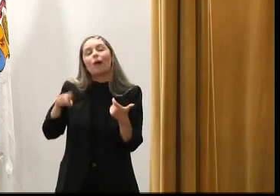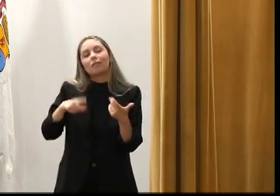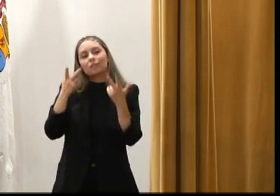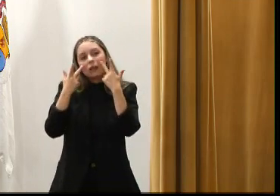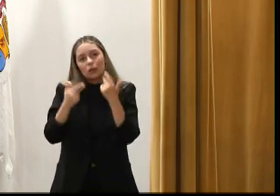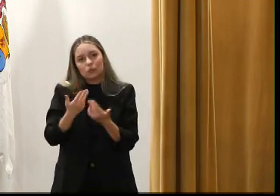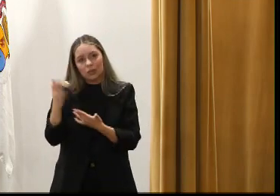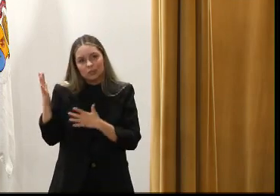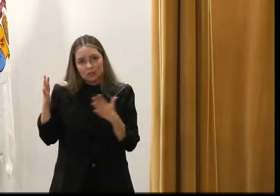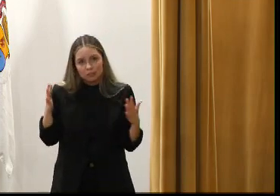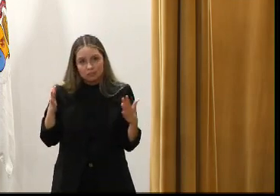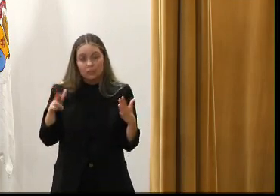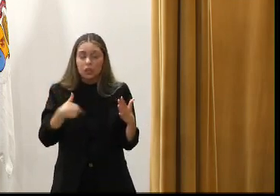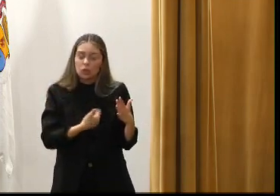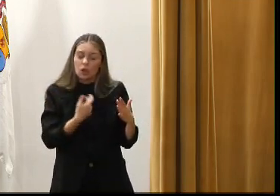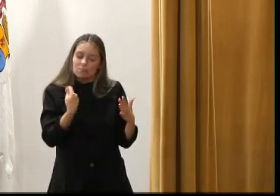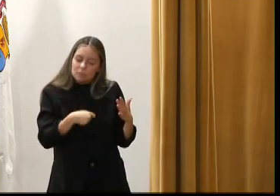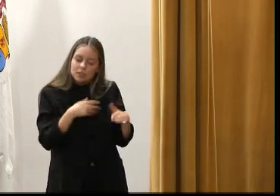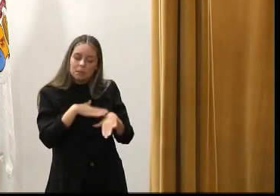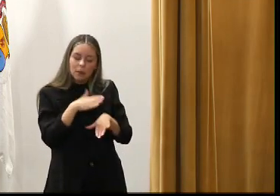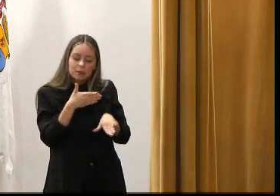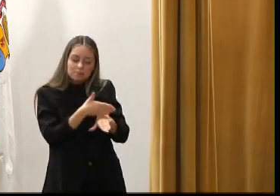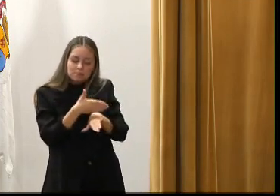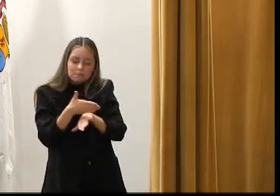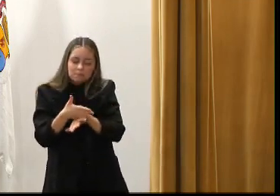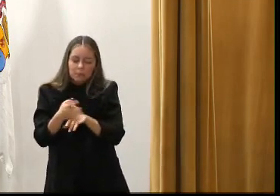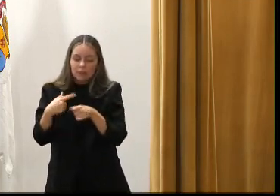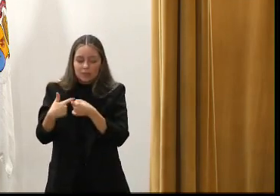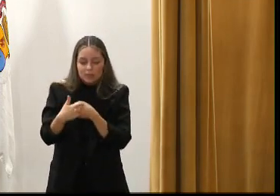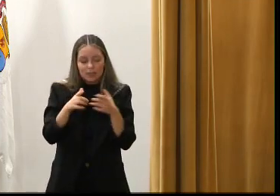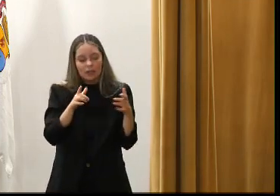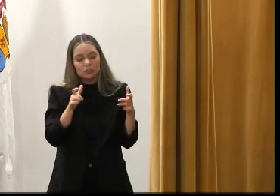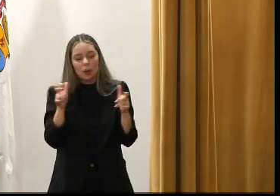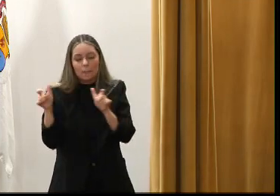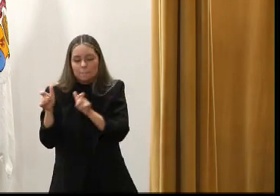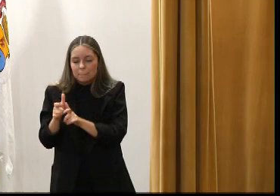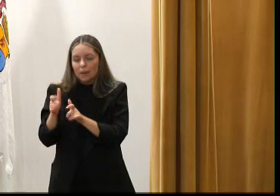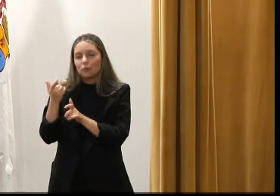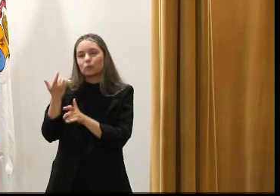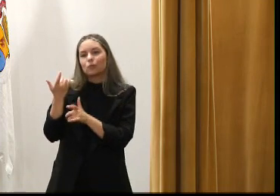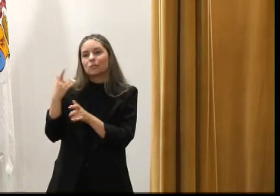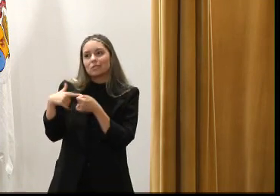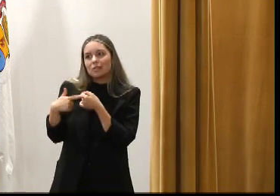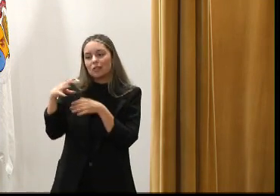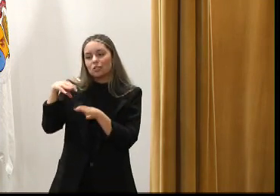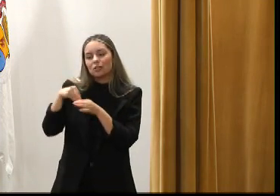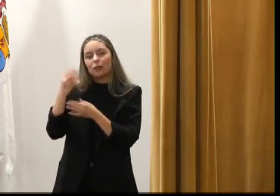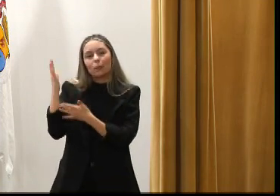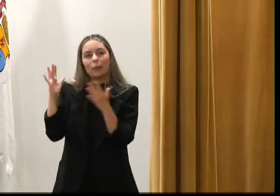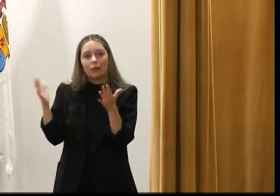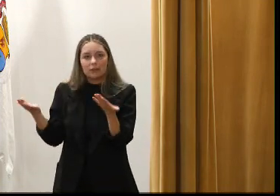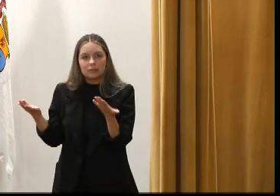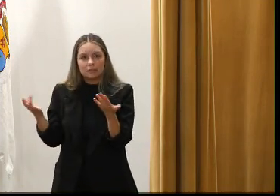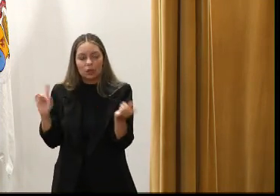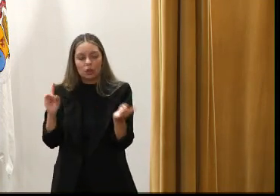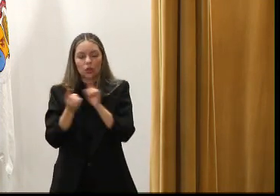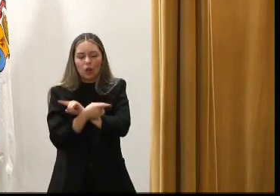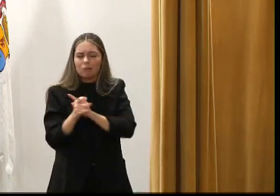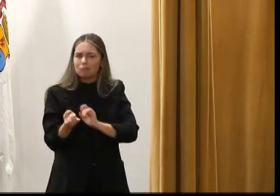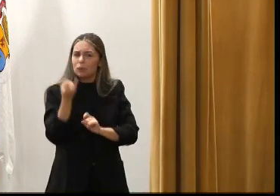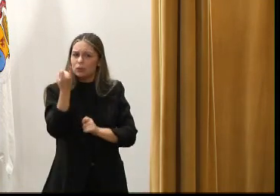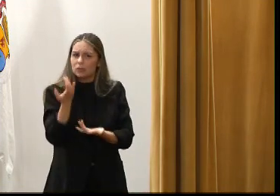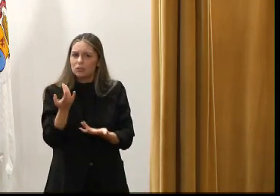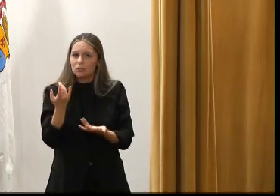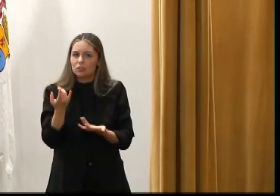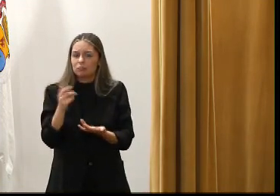natureza. Precisamos mais parques na cidade, menos cidade nos parques. Isso é fundamental,